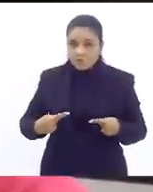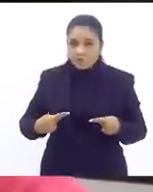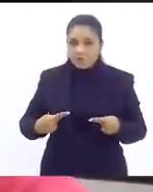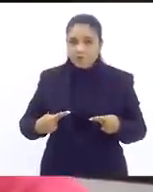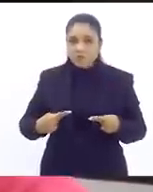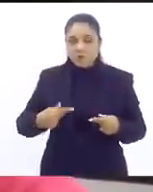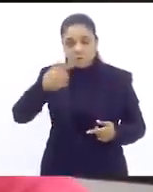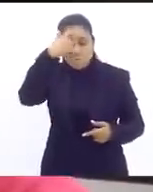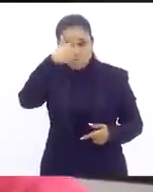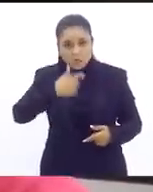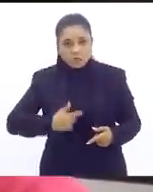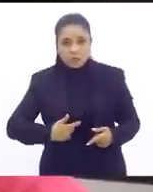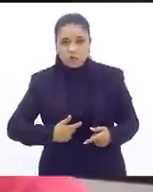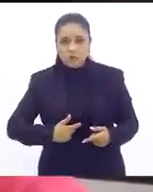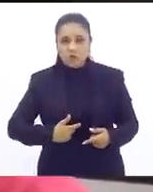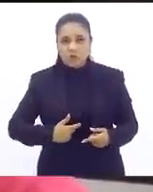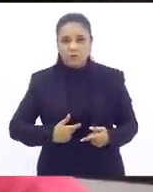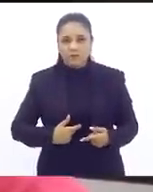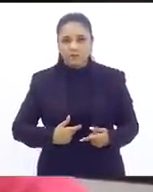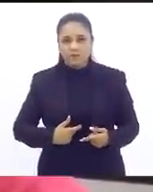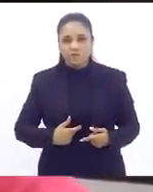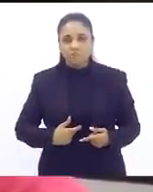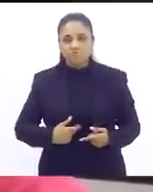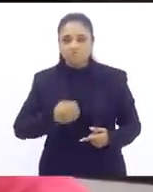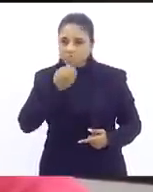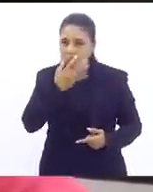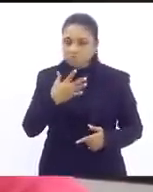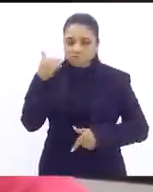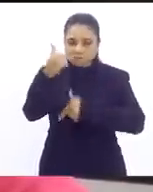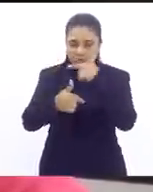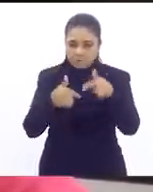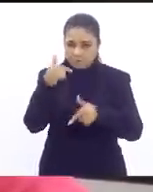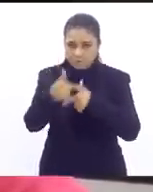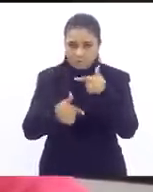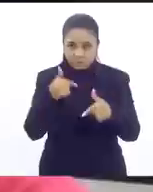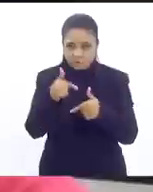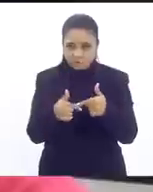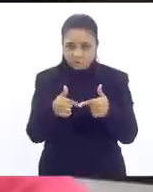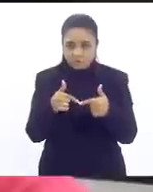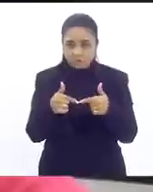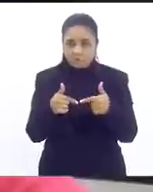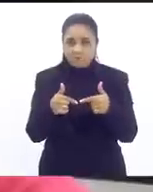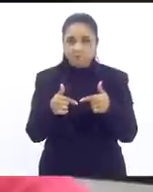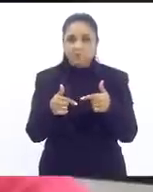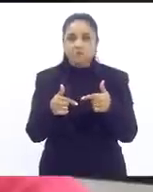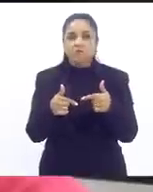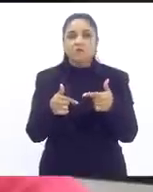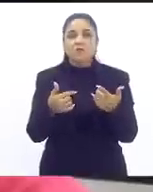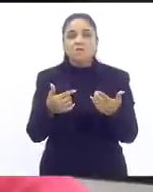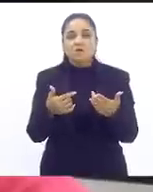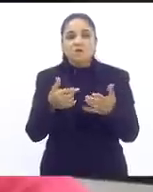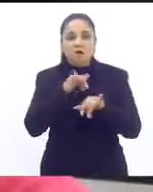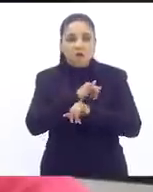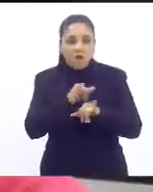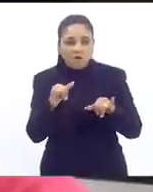como pessoa de bem como trabalhador que